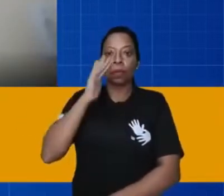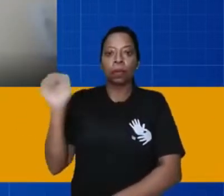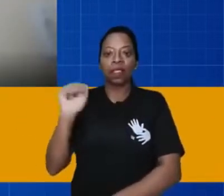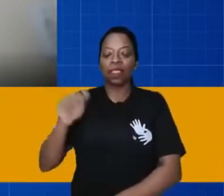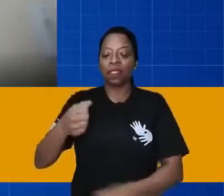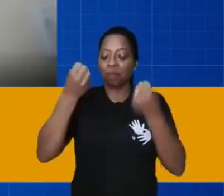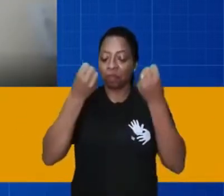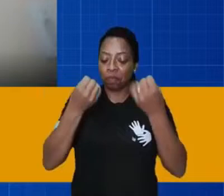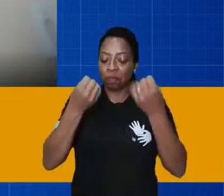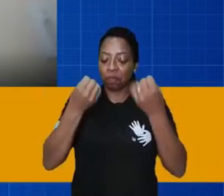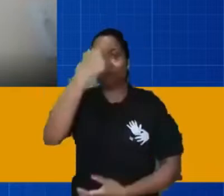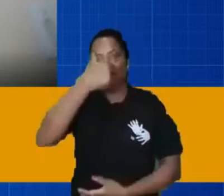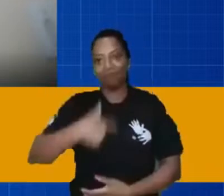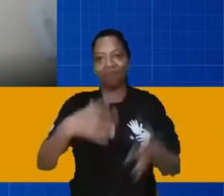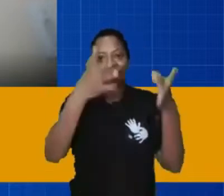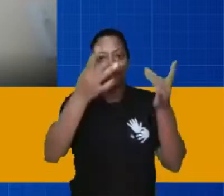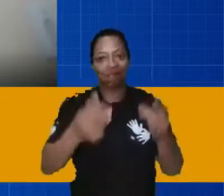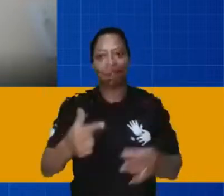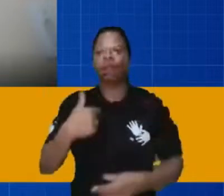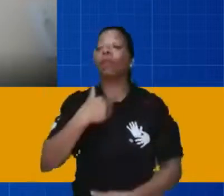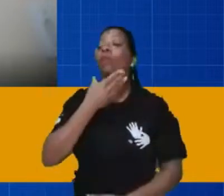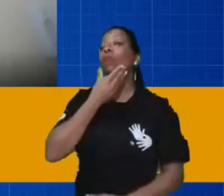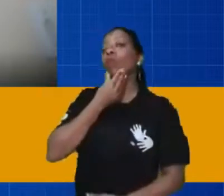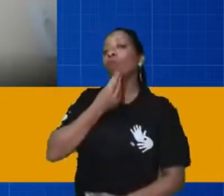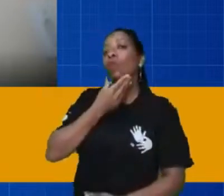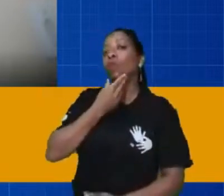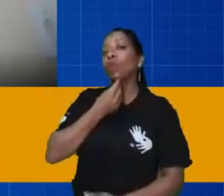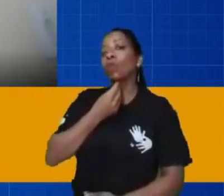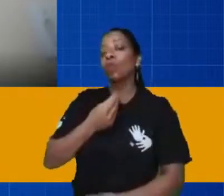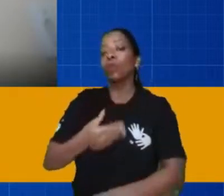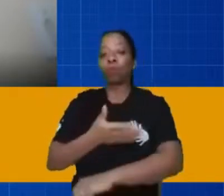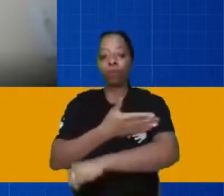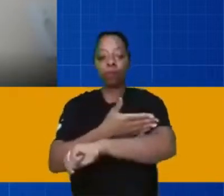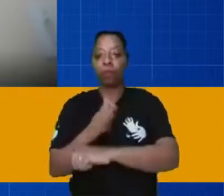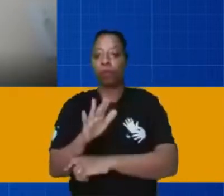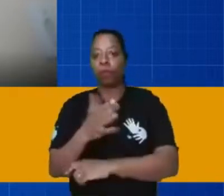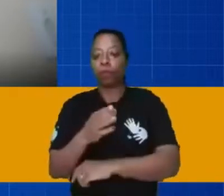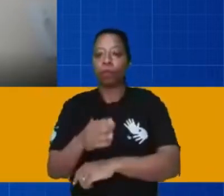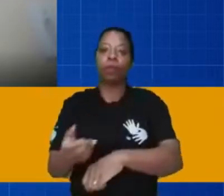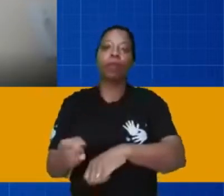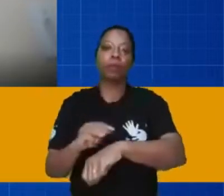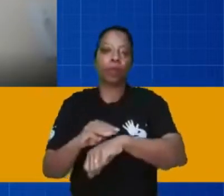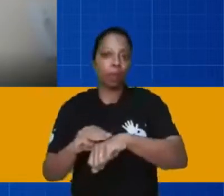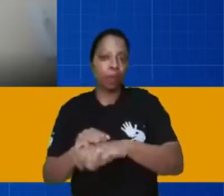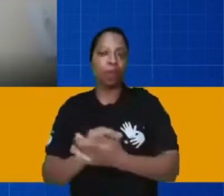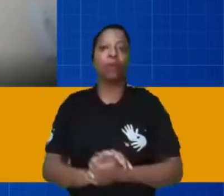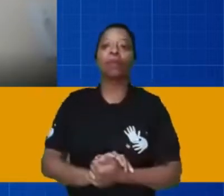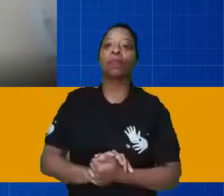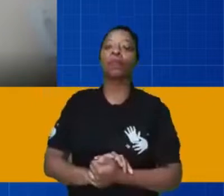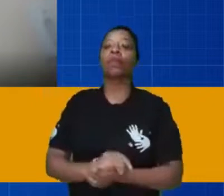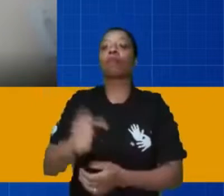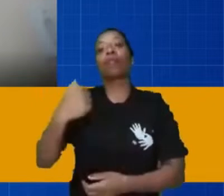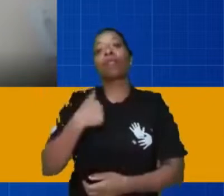Vou fazer minha audiodescrição. Então, eu sou um homem de cor parda, Os cabelos são pretos, olhos